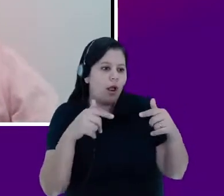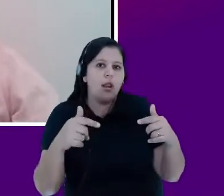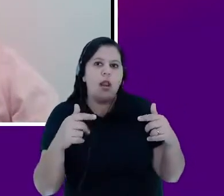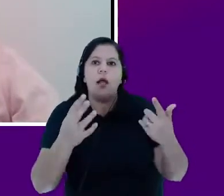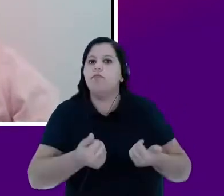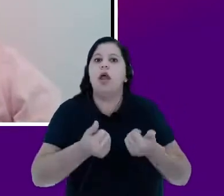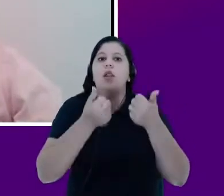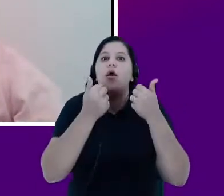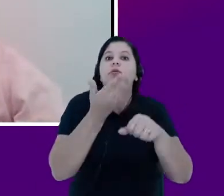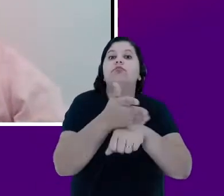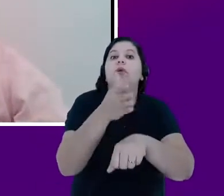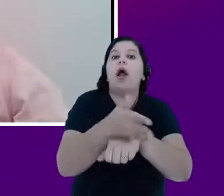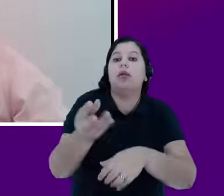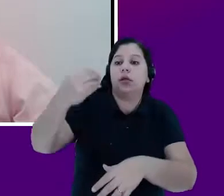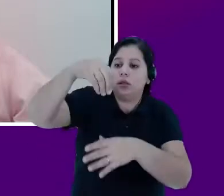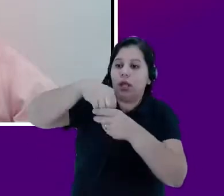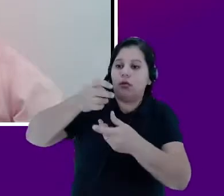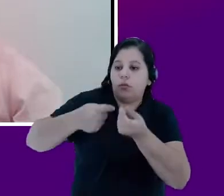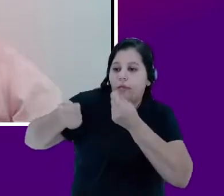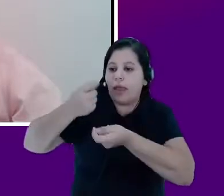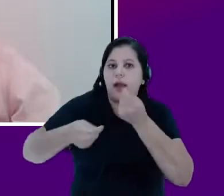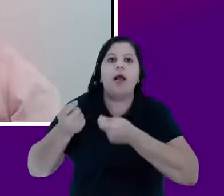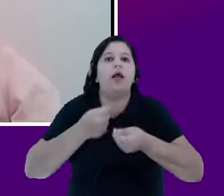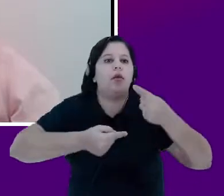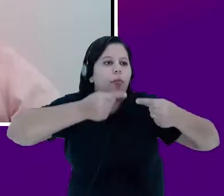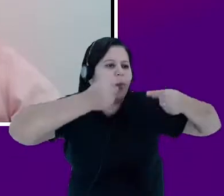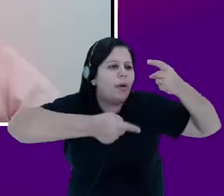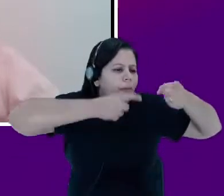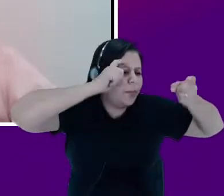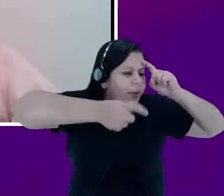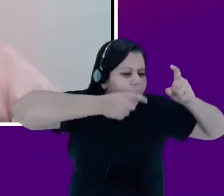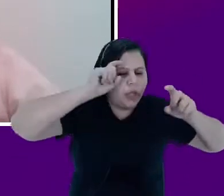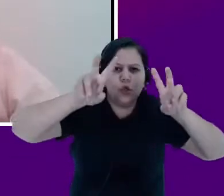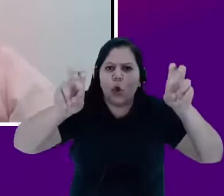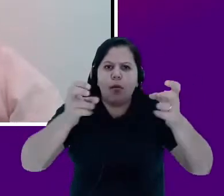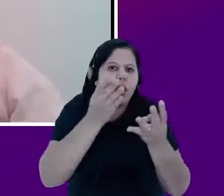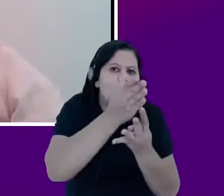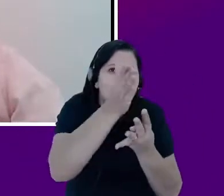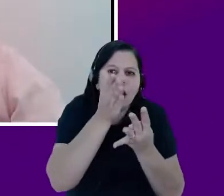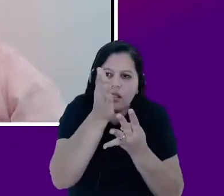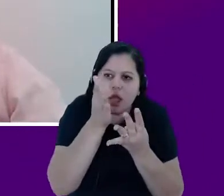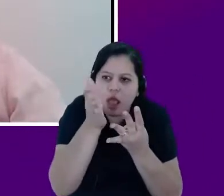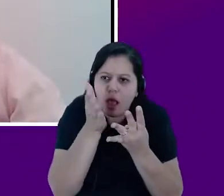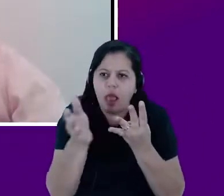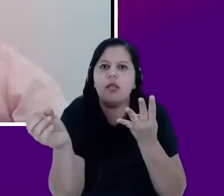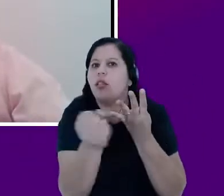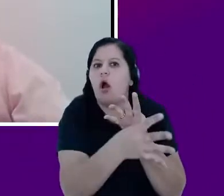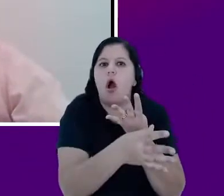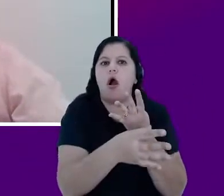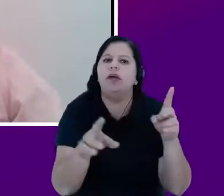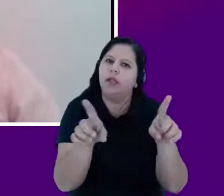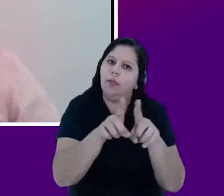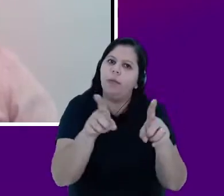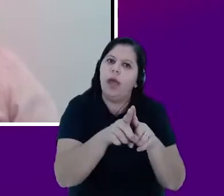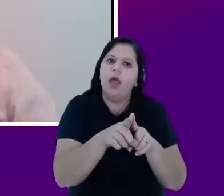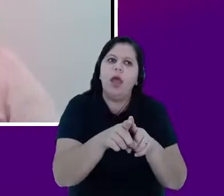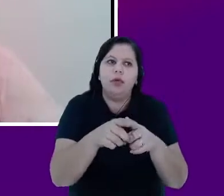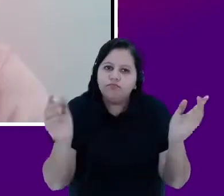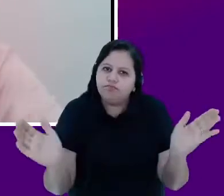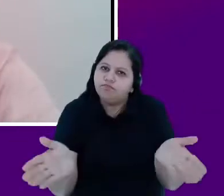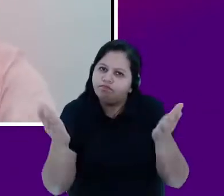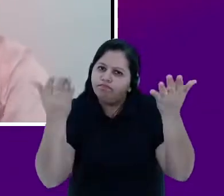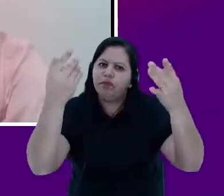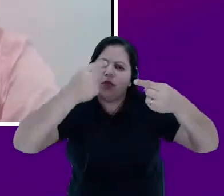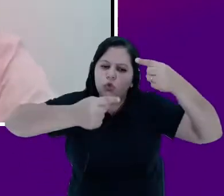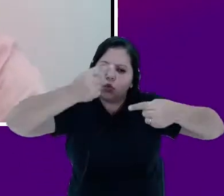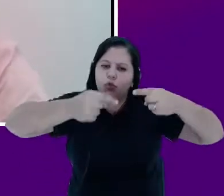mercado, discutir um pouco sobre tendências e trazer à tona temáticas que, de certa forma, sejam úteis